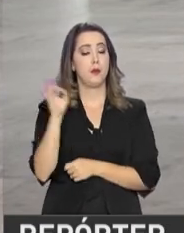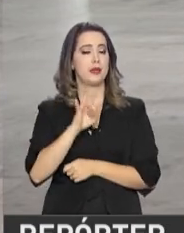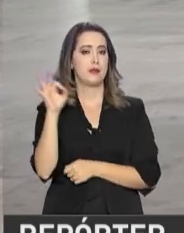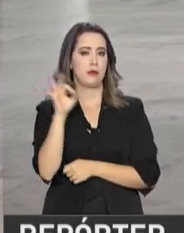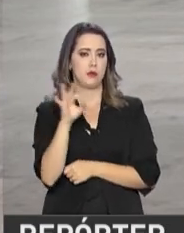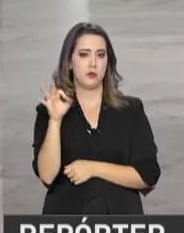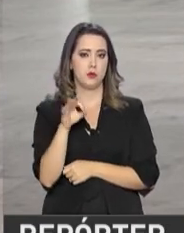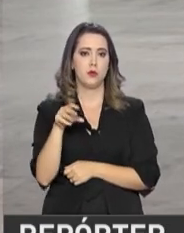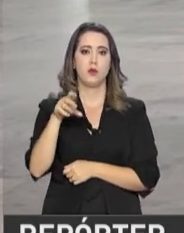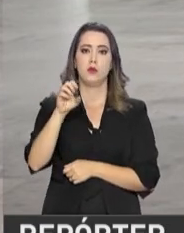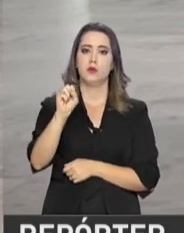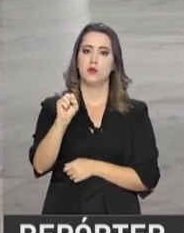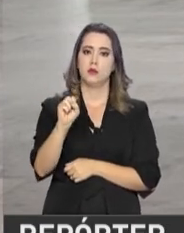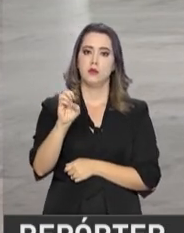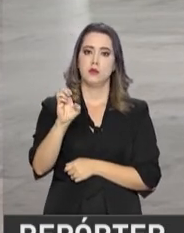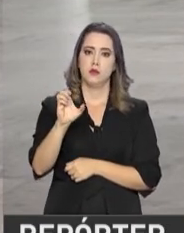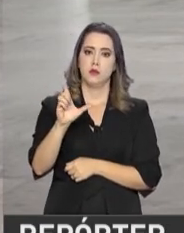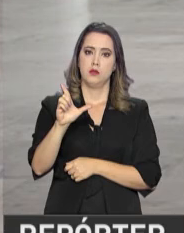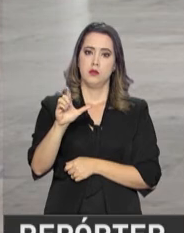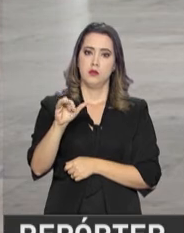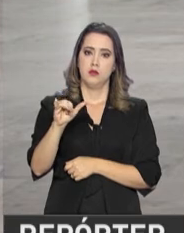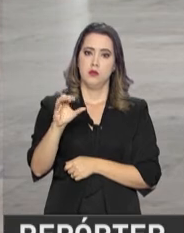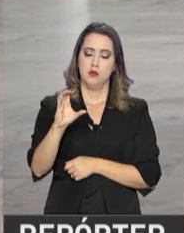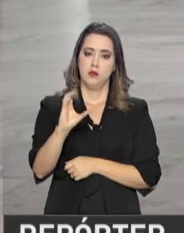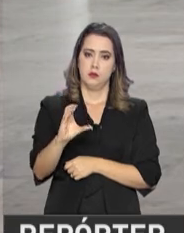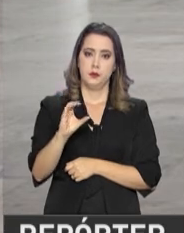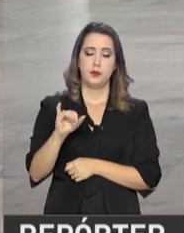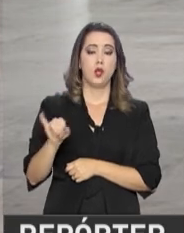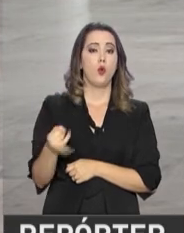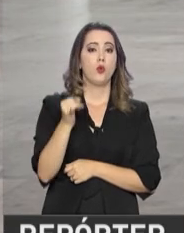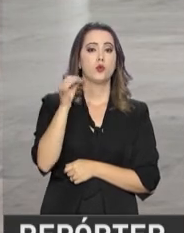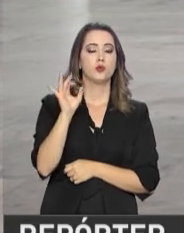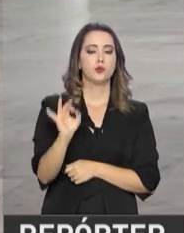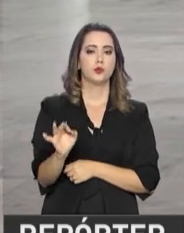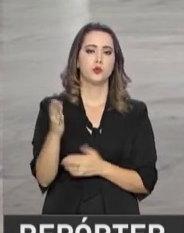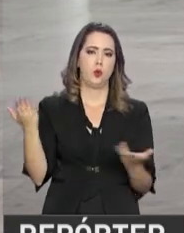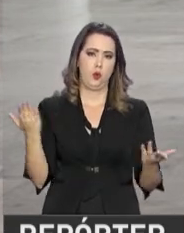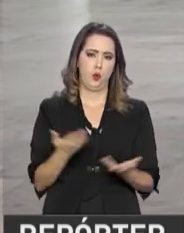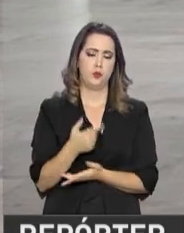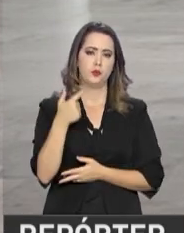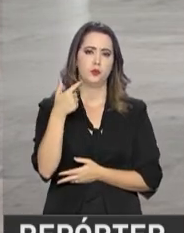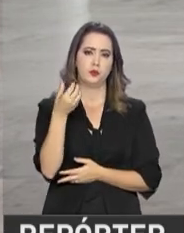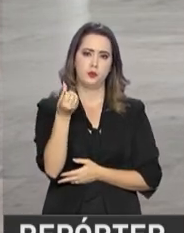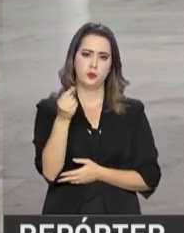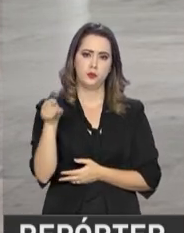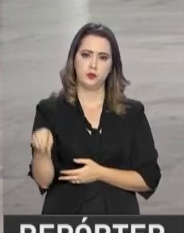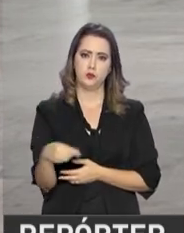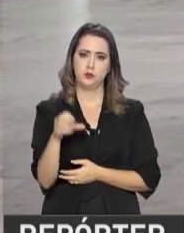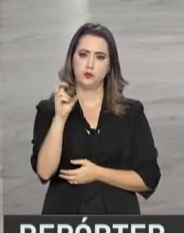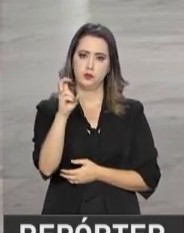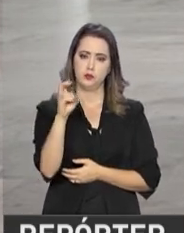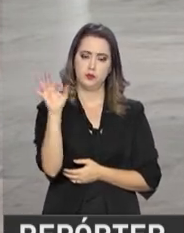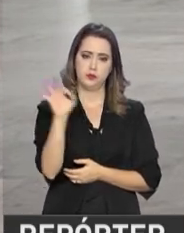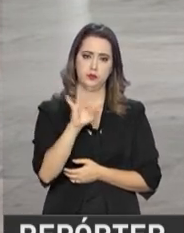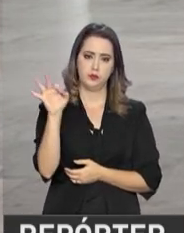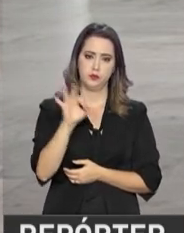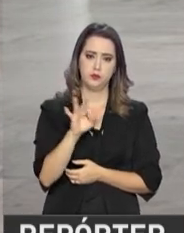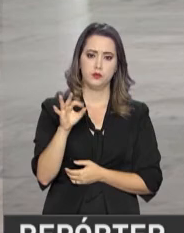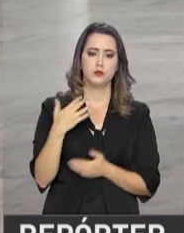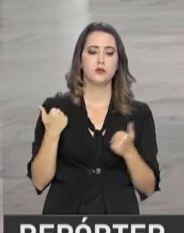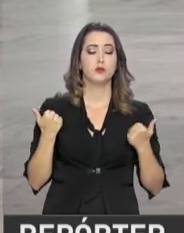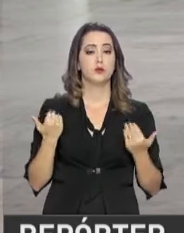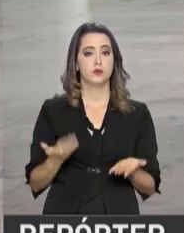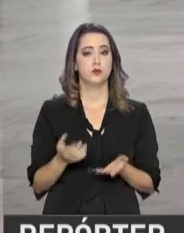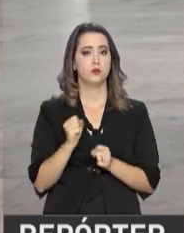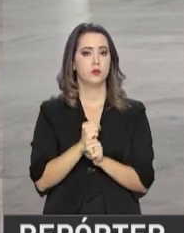da selic que é a taxa de juros oficial do país atualmente em 6,5 por cento seis e meio